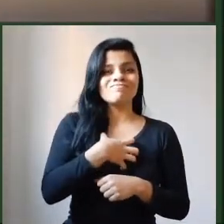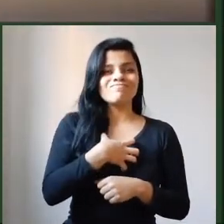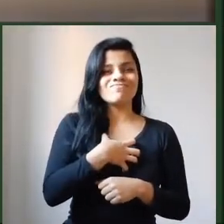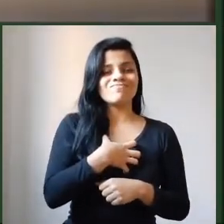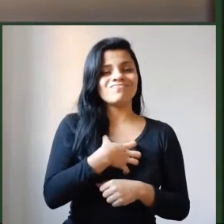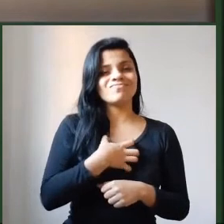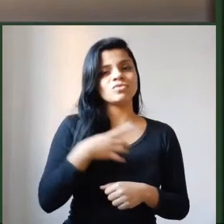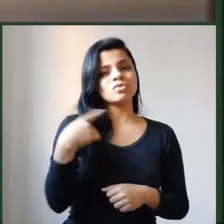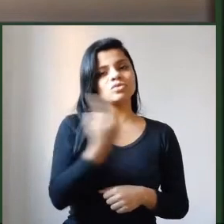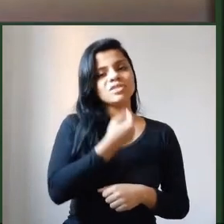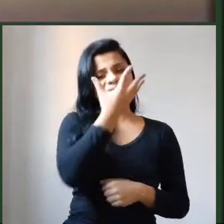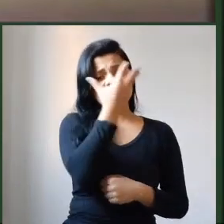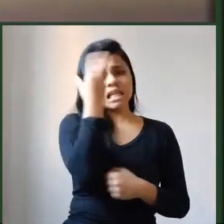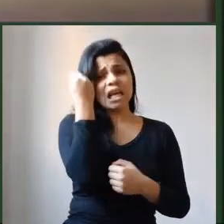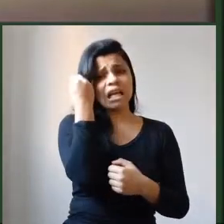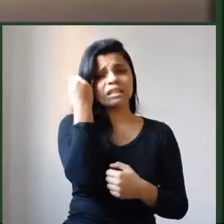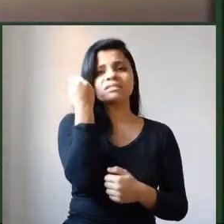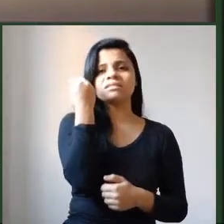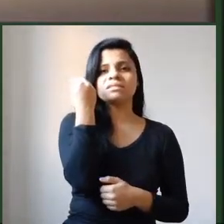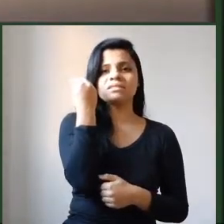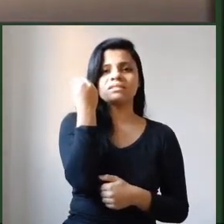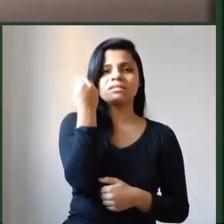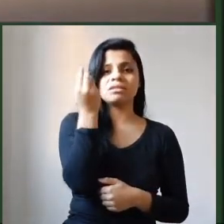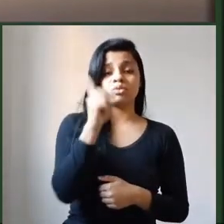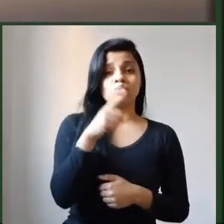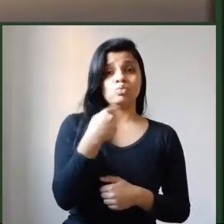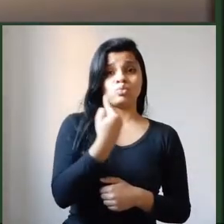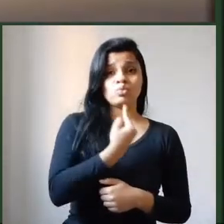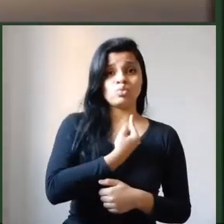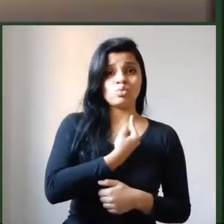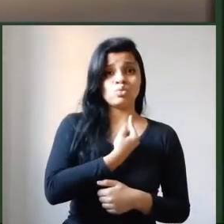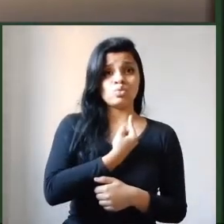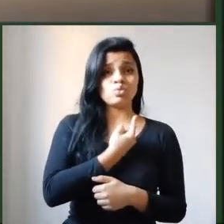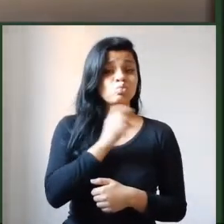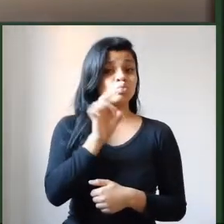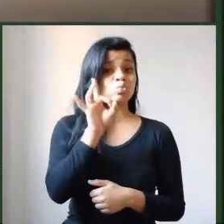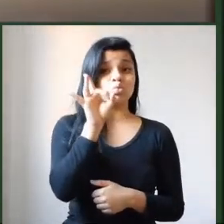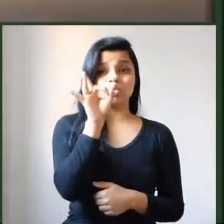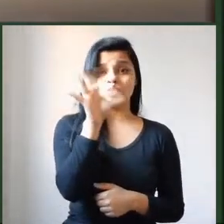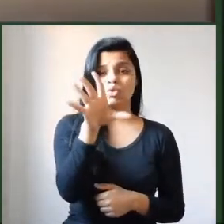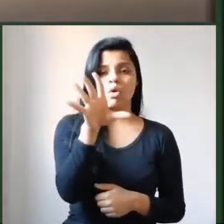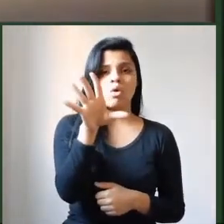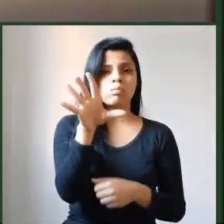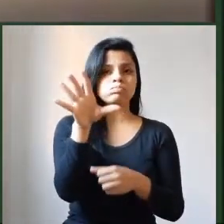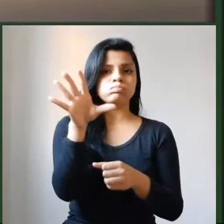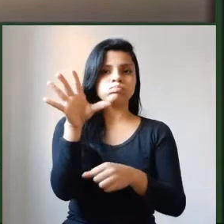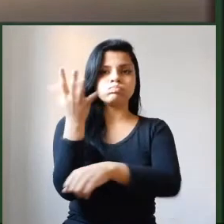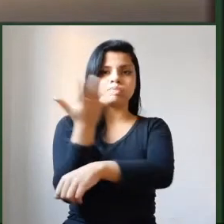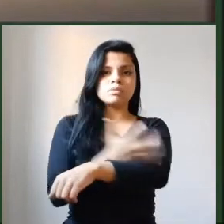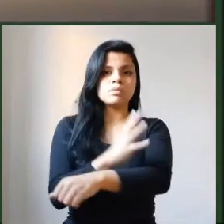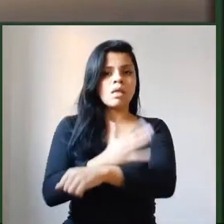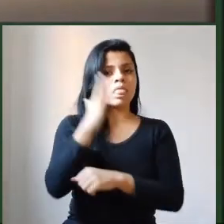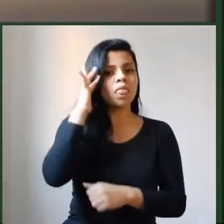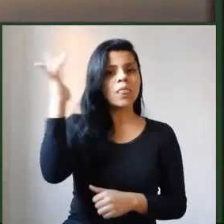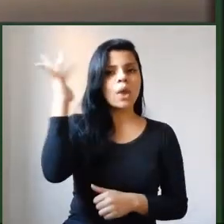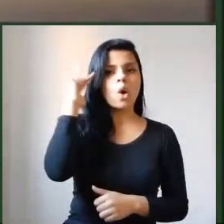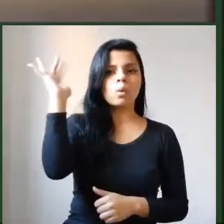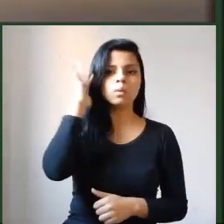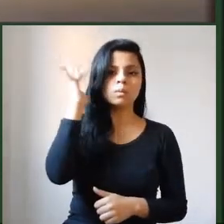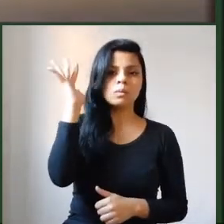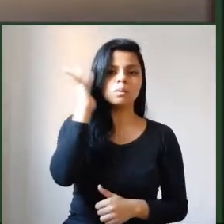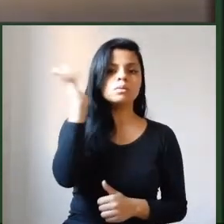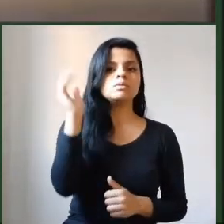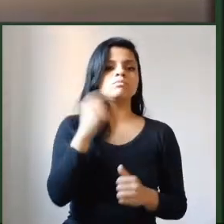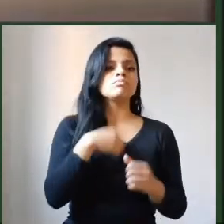pode executar apenas uma tarefa técnica, né? De ir lá, examinar, prescrever, fazer um